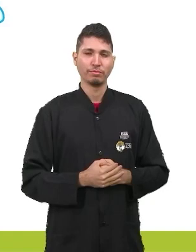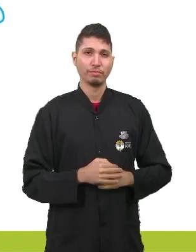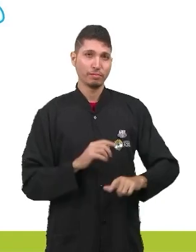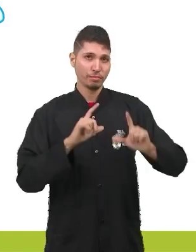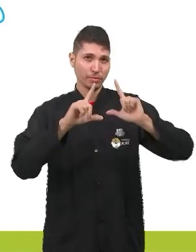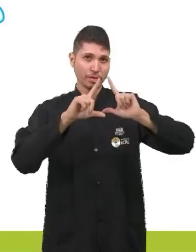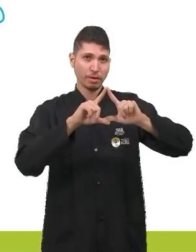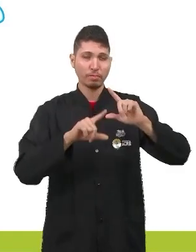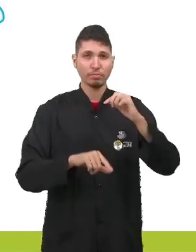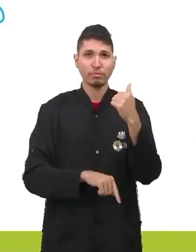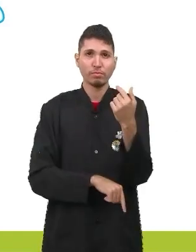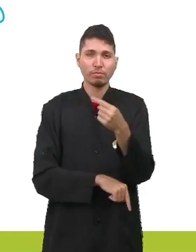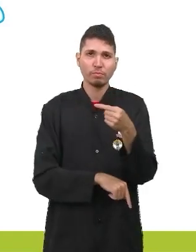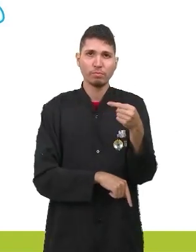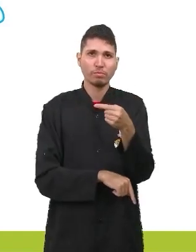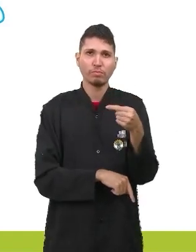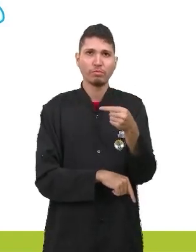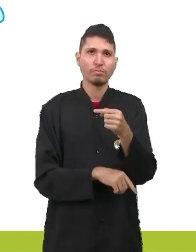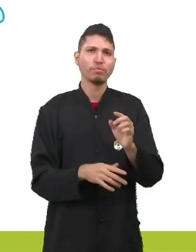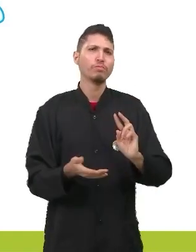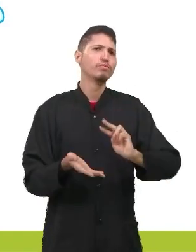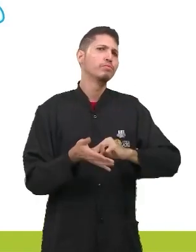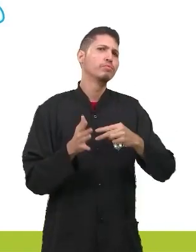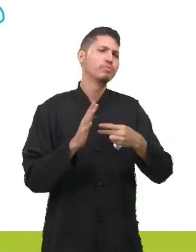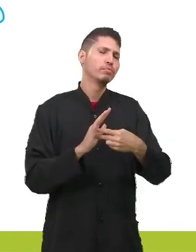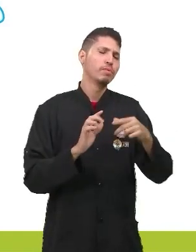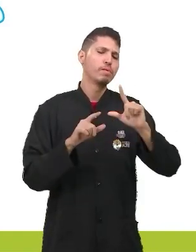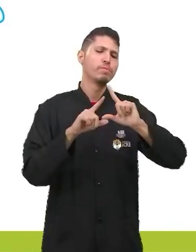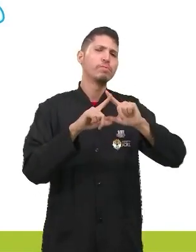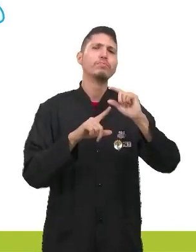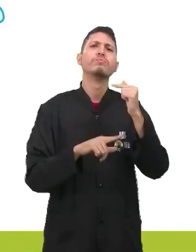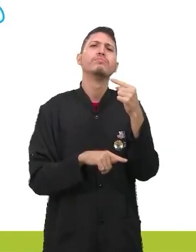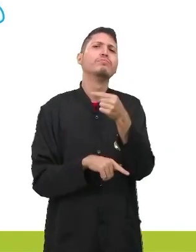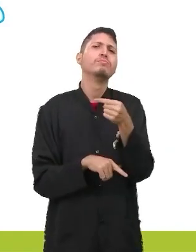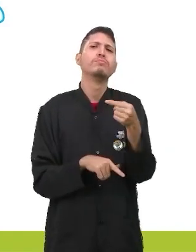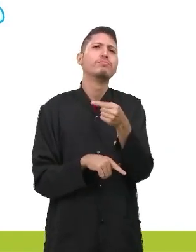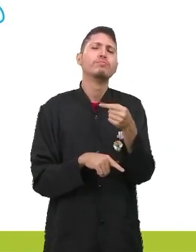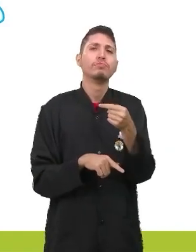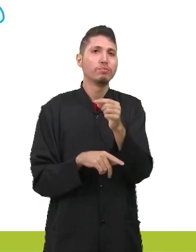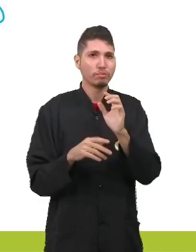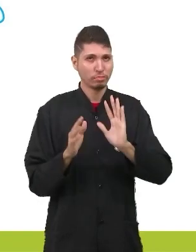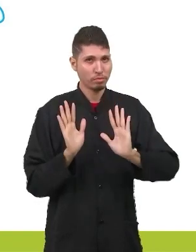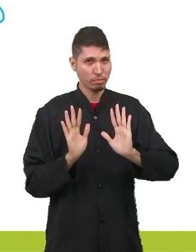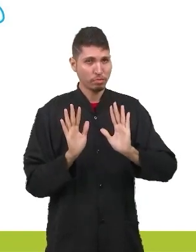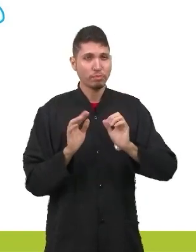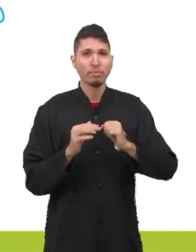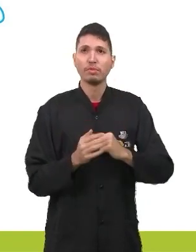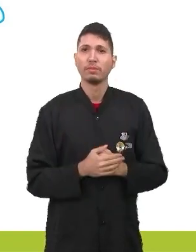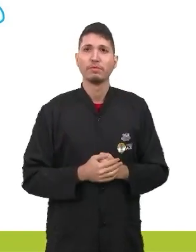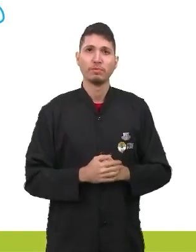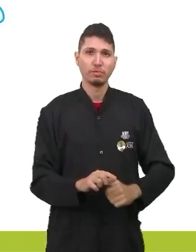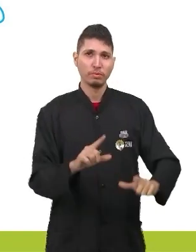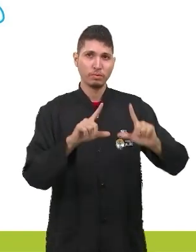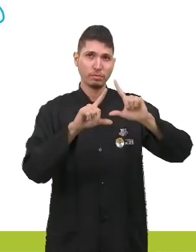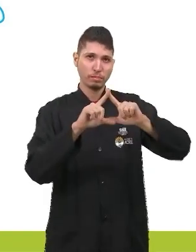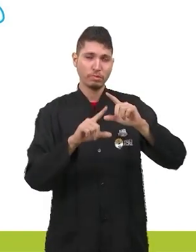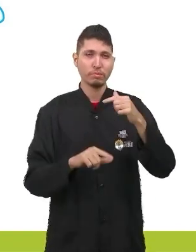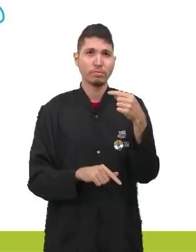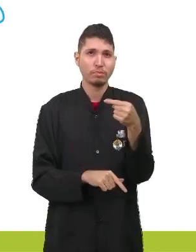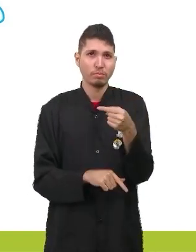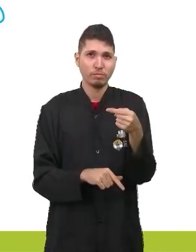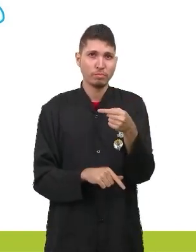delta negativo. Professor, o que significa delta negativo? O delta negativo significa dizer que